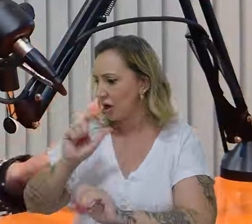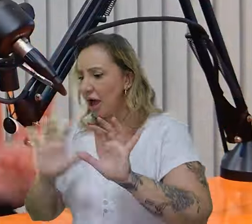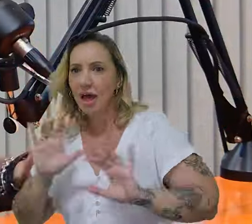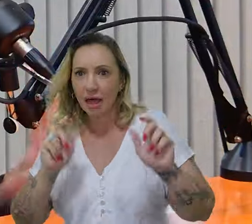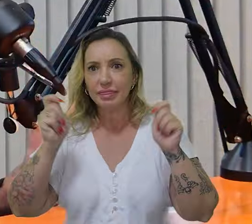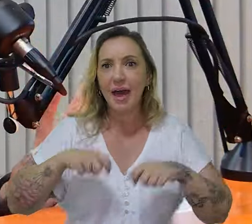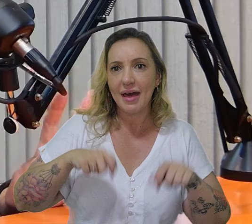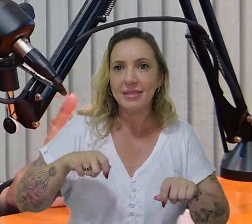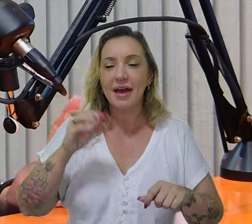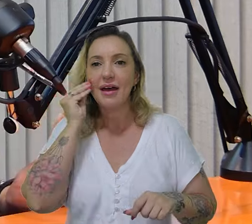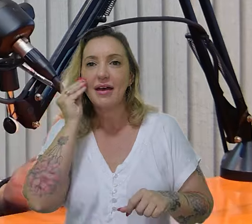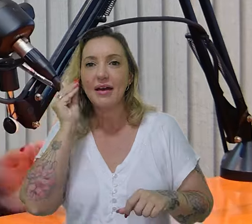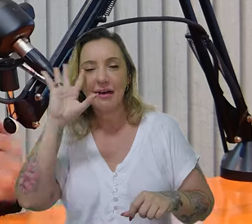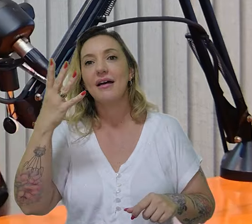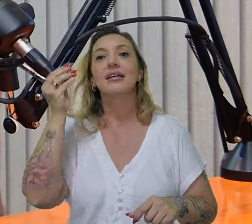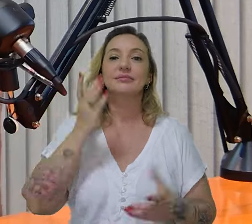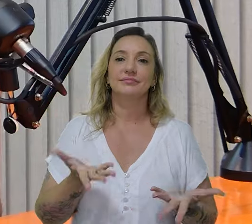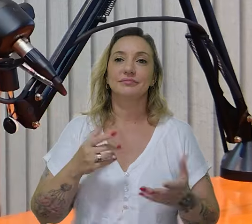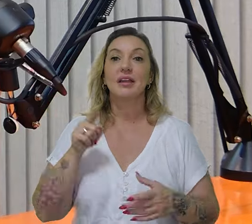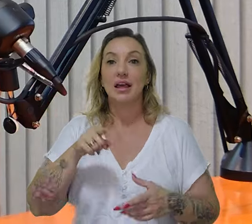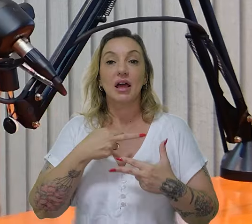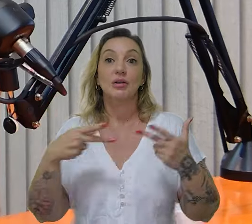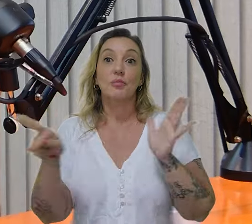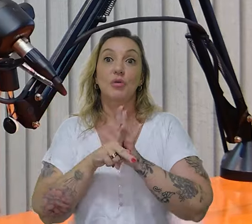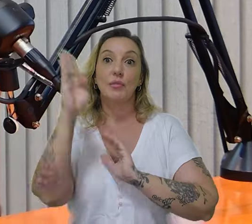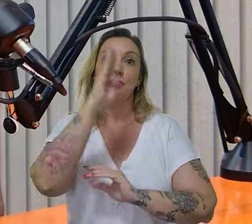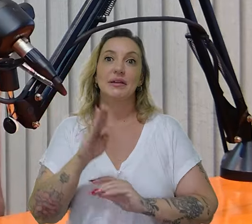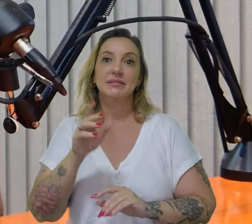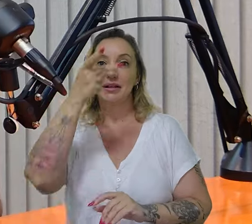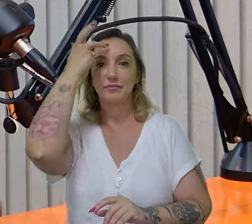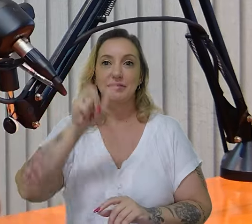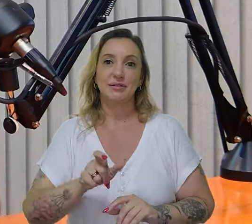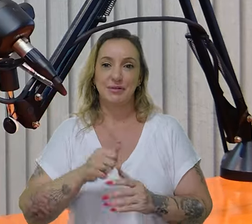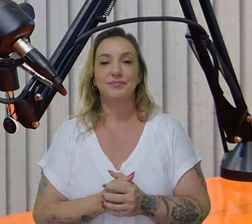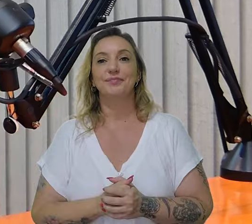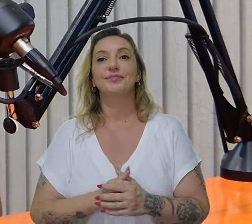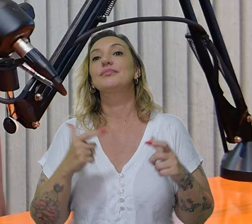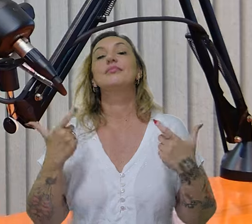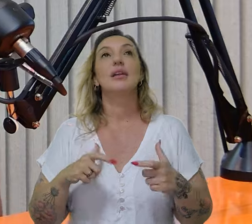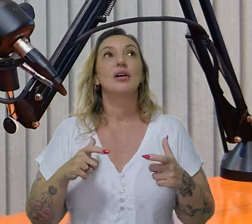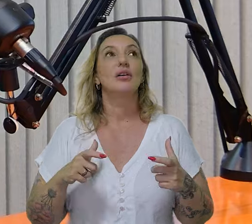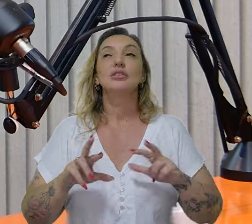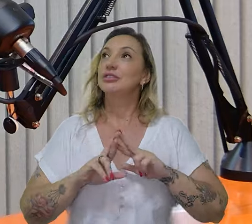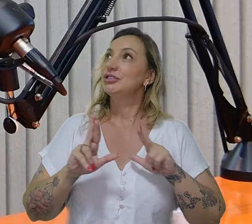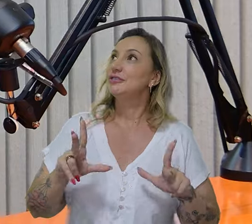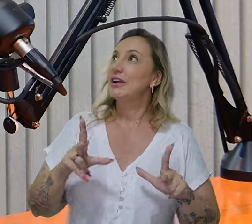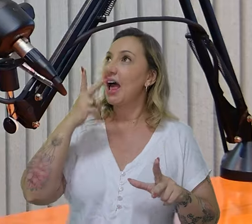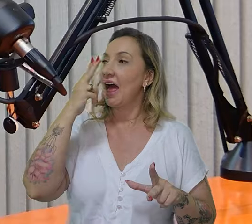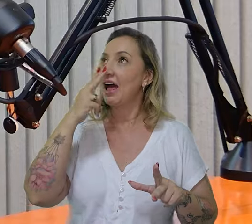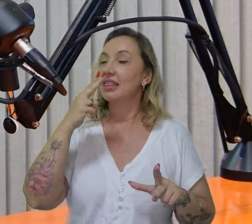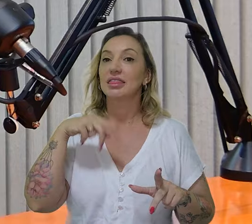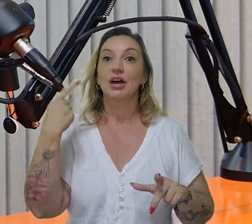que dá vai dar um jeito vamos fazer funcionar isso é um recurso do Brasileiro né agora onde eu acho que que dá a diferença na